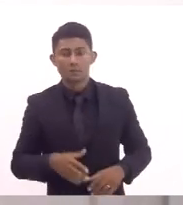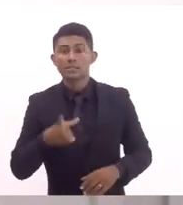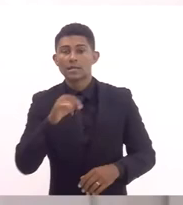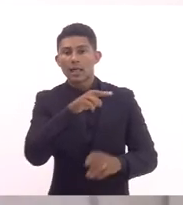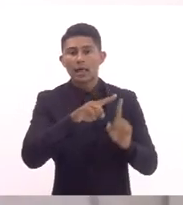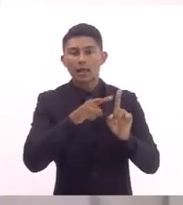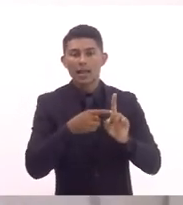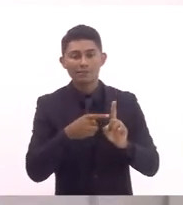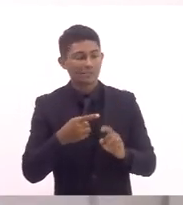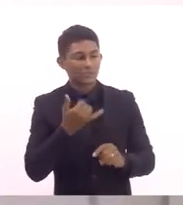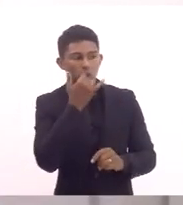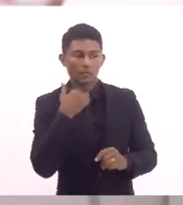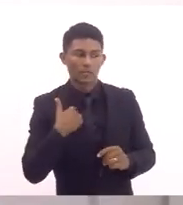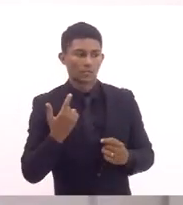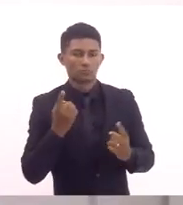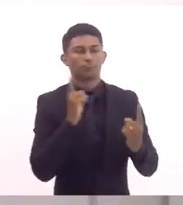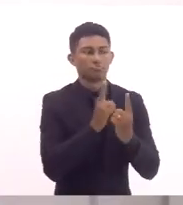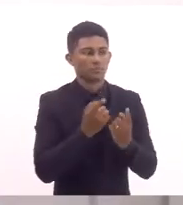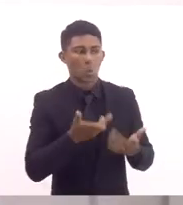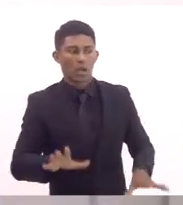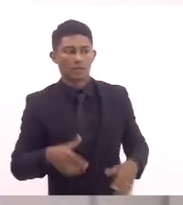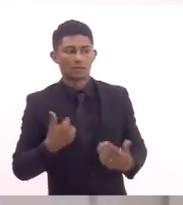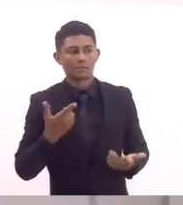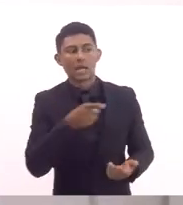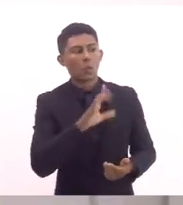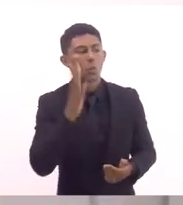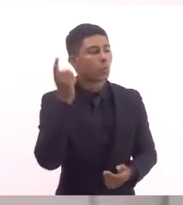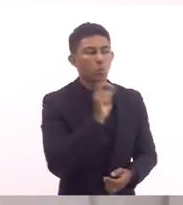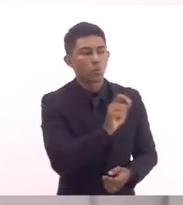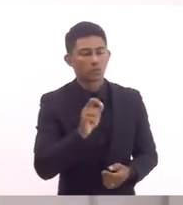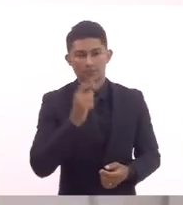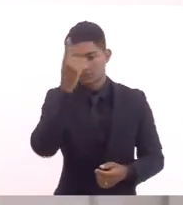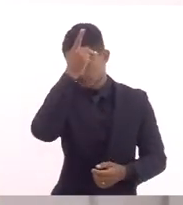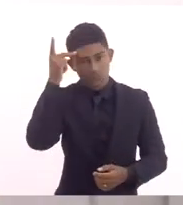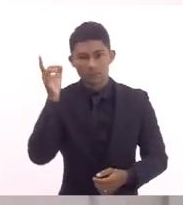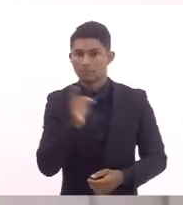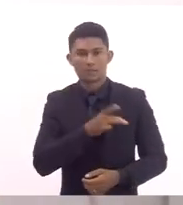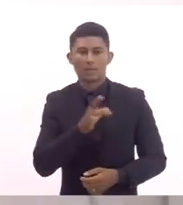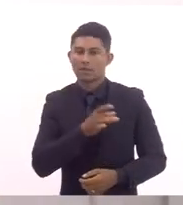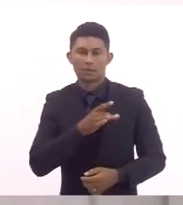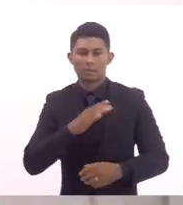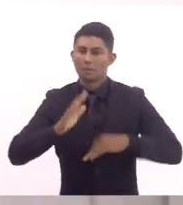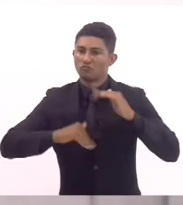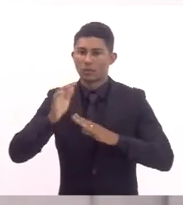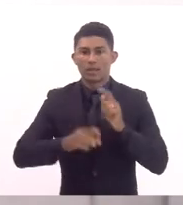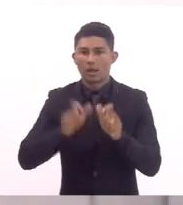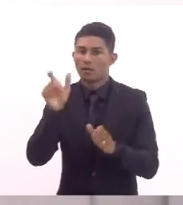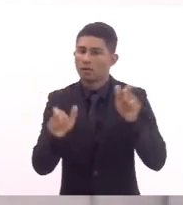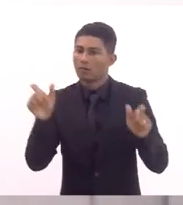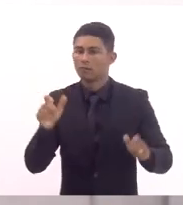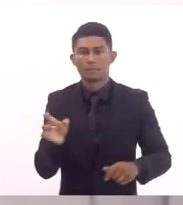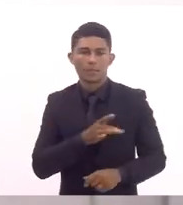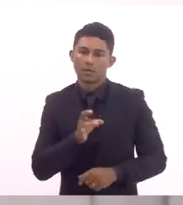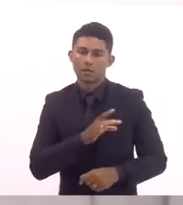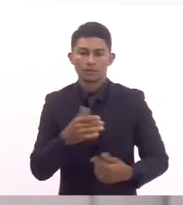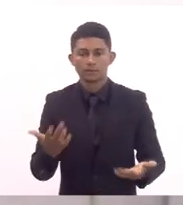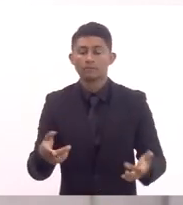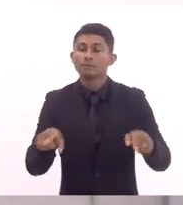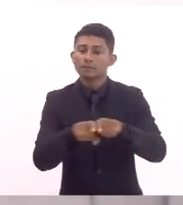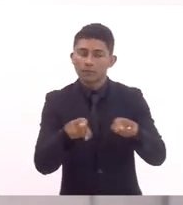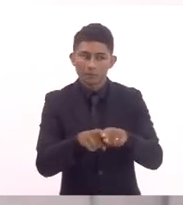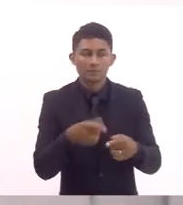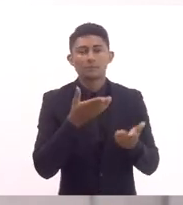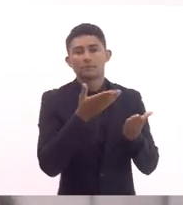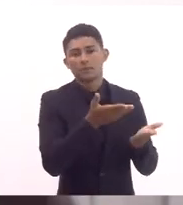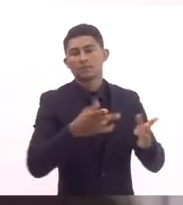bomba-relógio é um kinder ovo que que vai sair dali de dentro as pessoas se afastam tem muito medo de lidar e mais ainda elas são vítimas